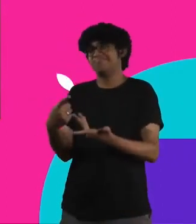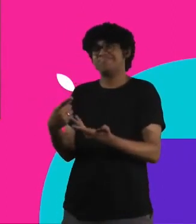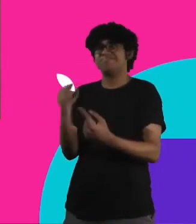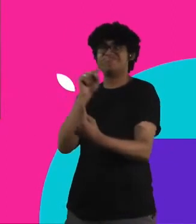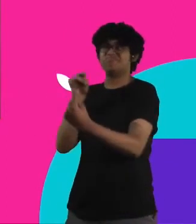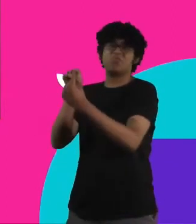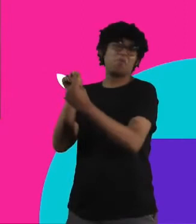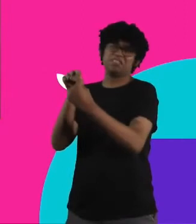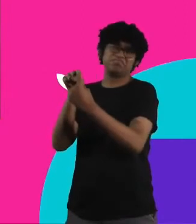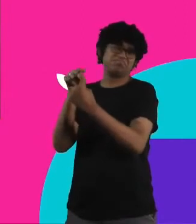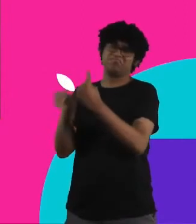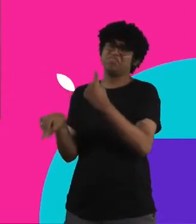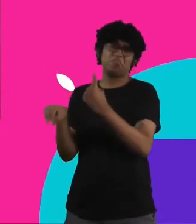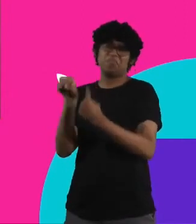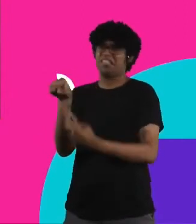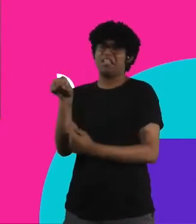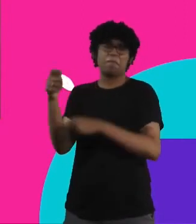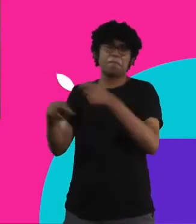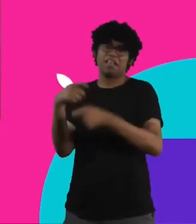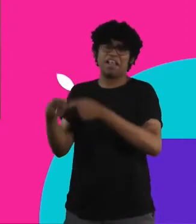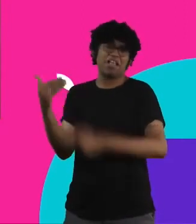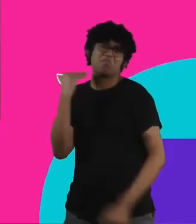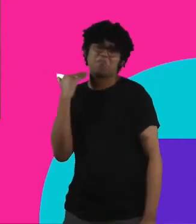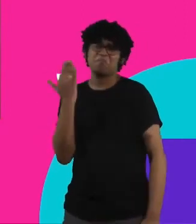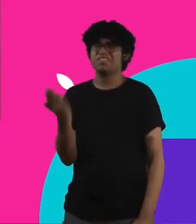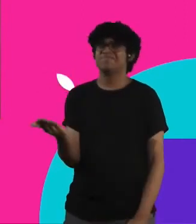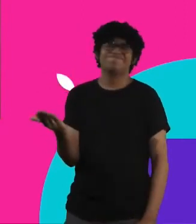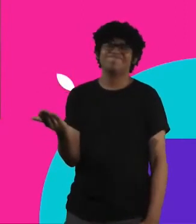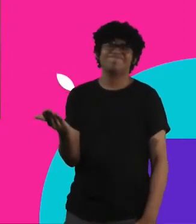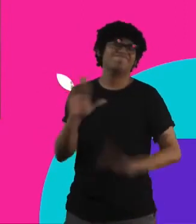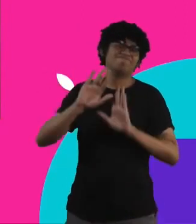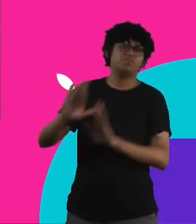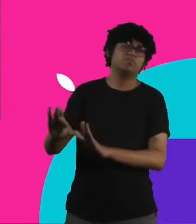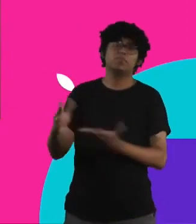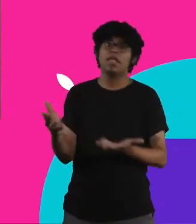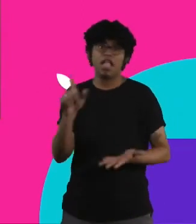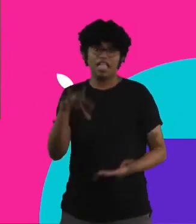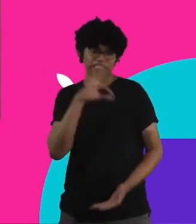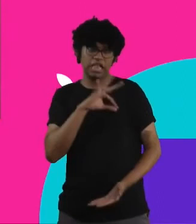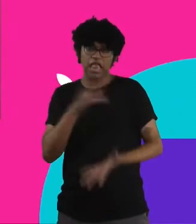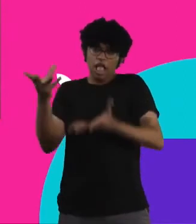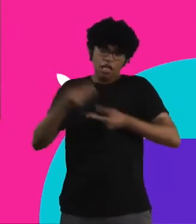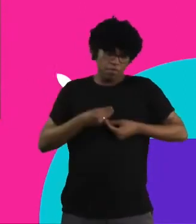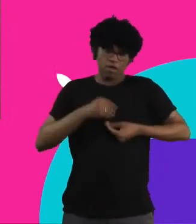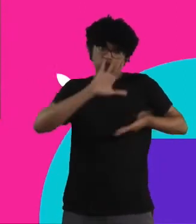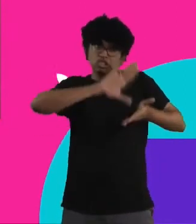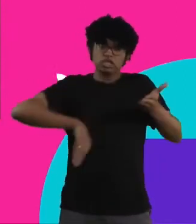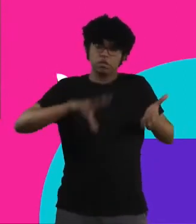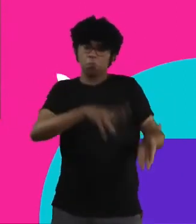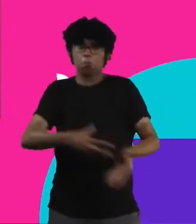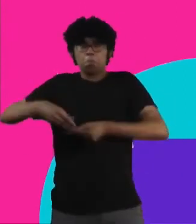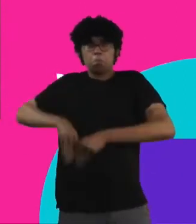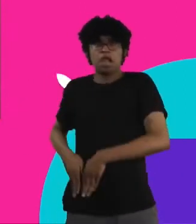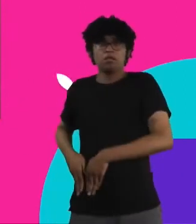mercado atualmente. Essas pessoas são aquelas pessoas que recebem o dinheiro e sacam o dinheiro inteiro. Não deixa um real na conta e ela quer